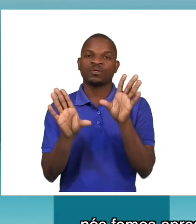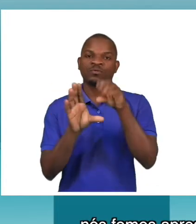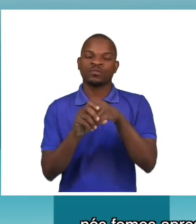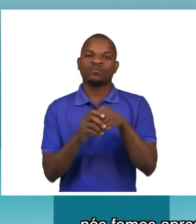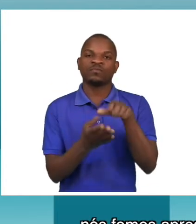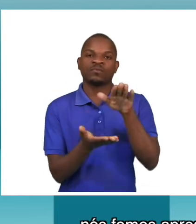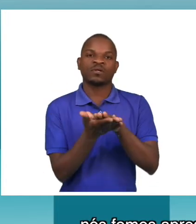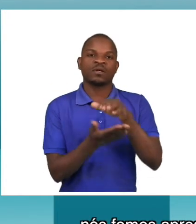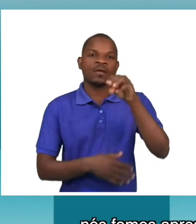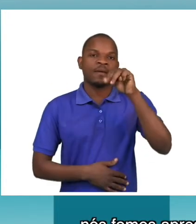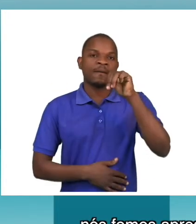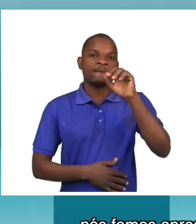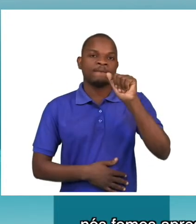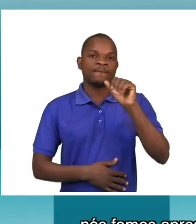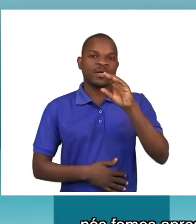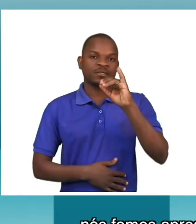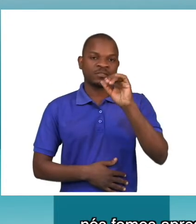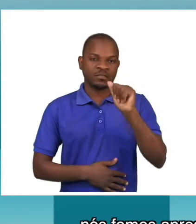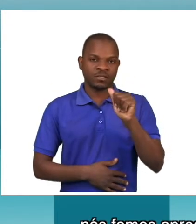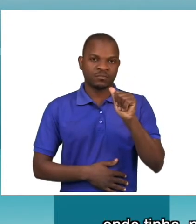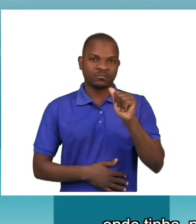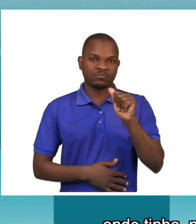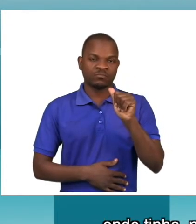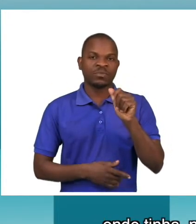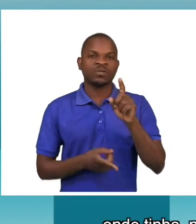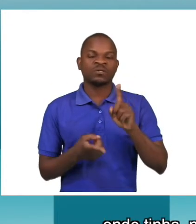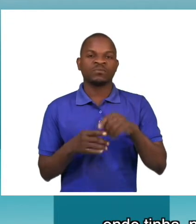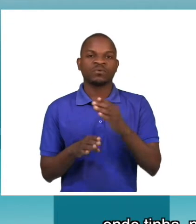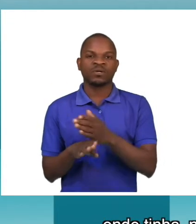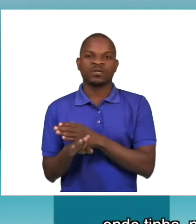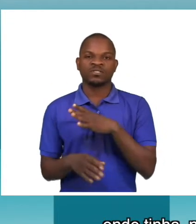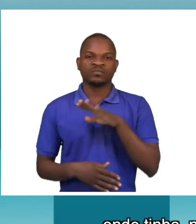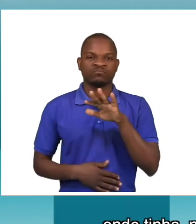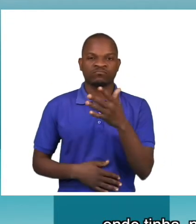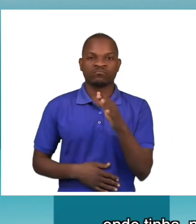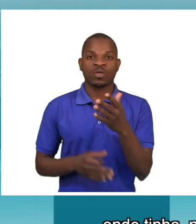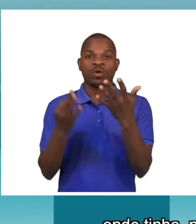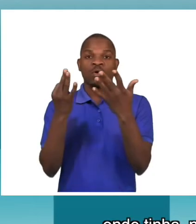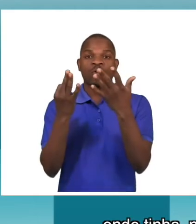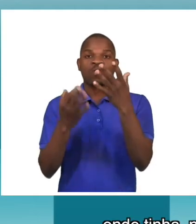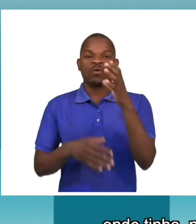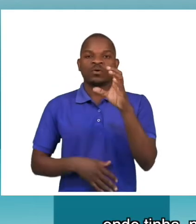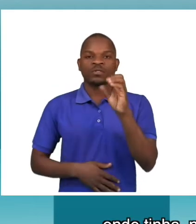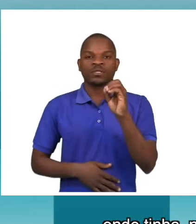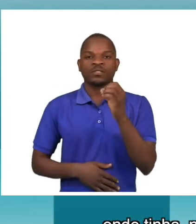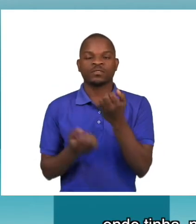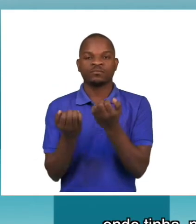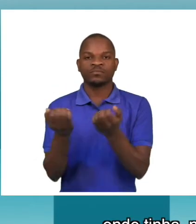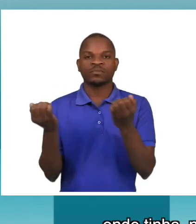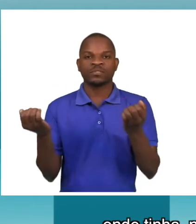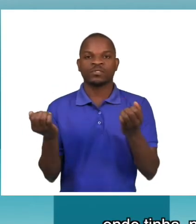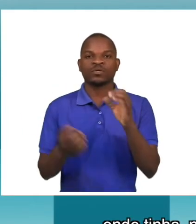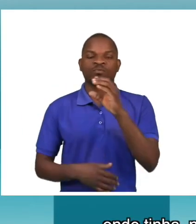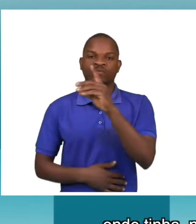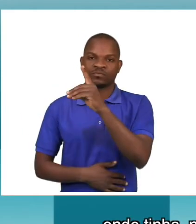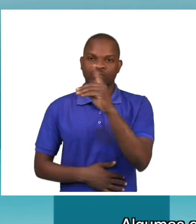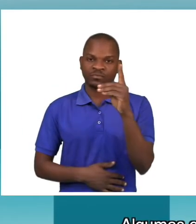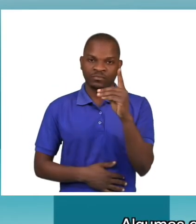Regional da Macia no CREI onde tinha na altura cerca de 80 crianças com necessidades especiais